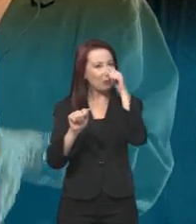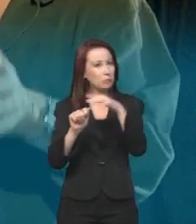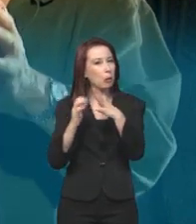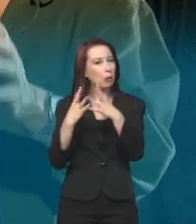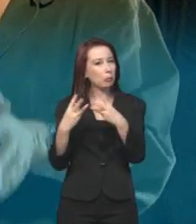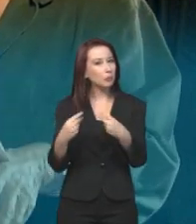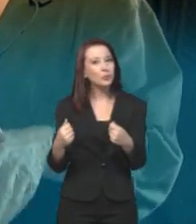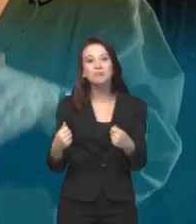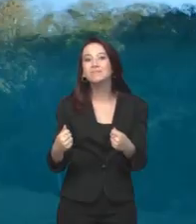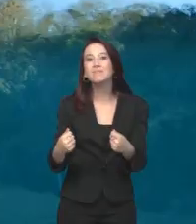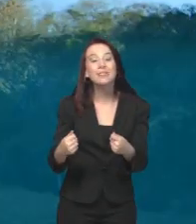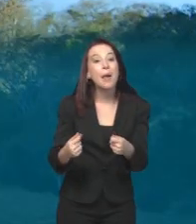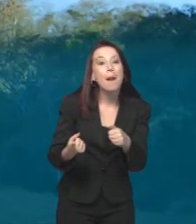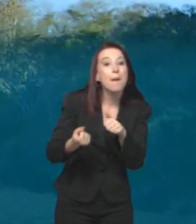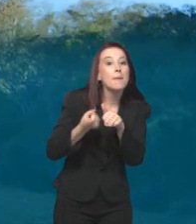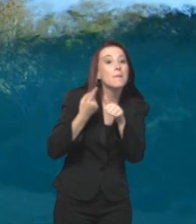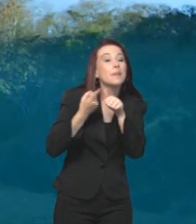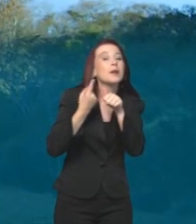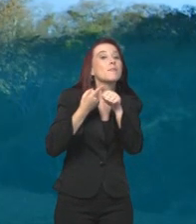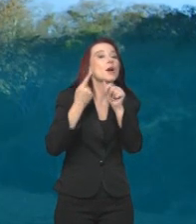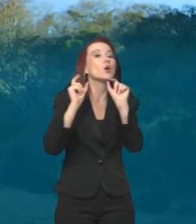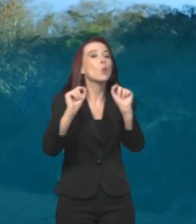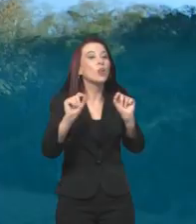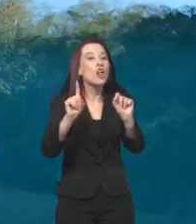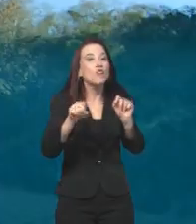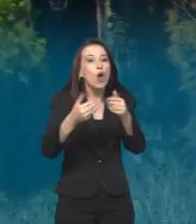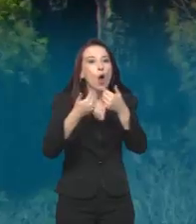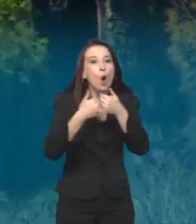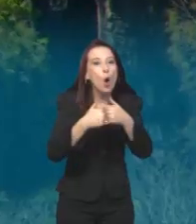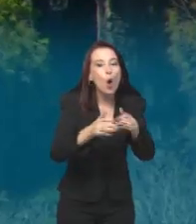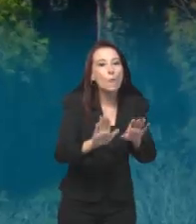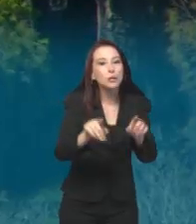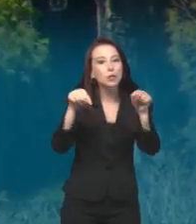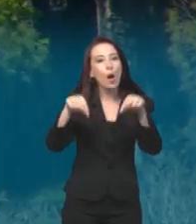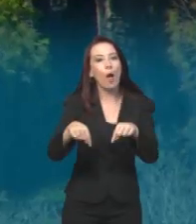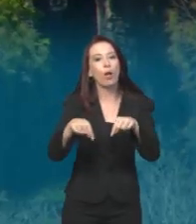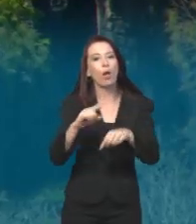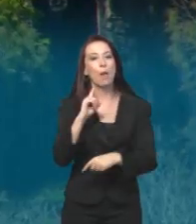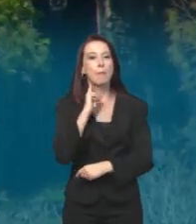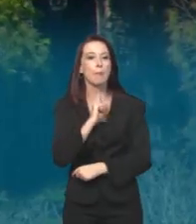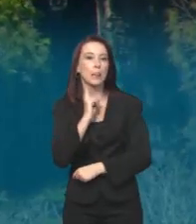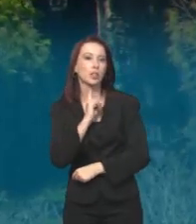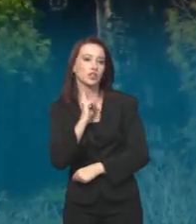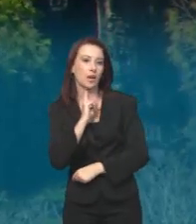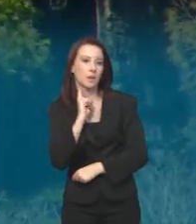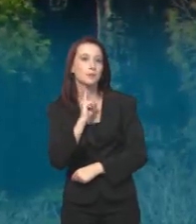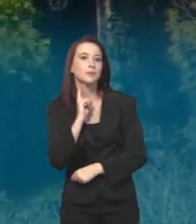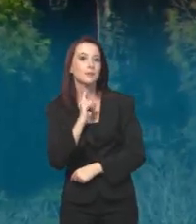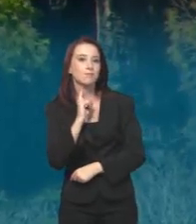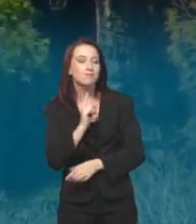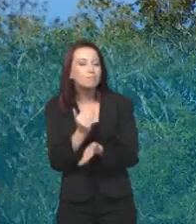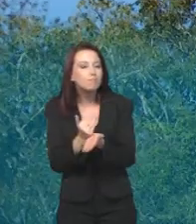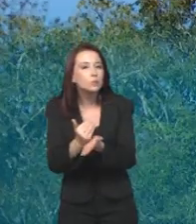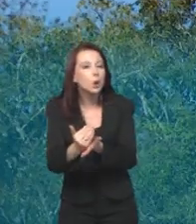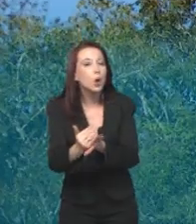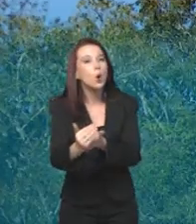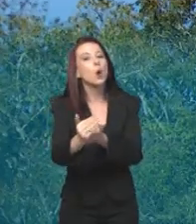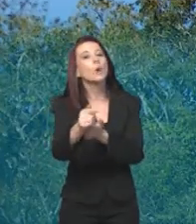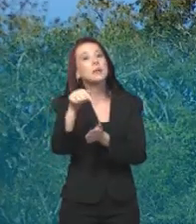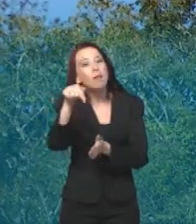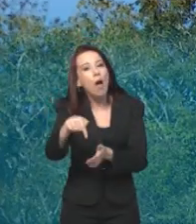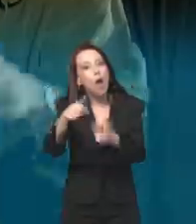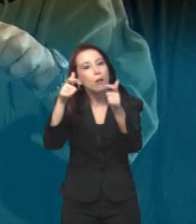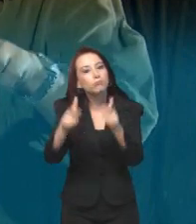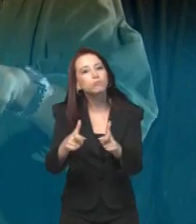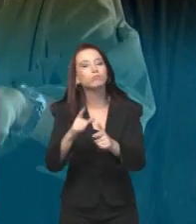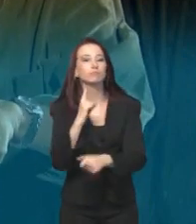material coletado em Minas Gerais, do Cerrado, com a ajuda de Lund. Isso começou essa